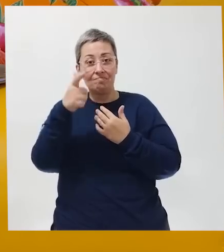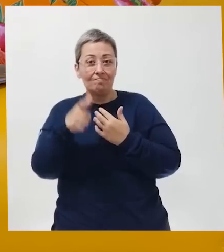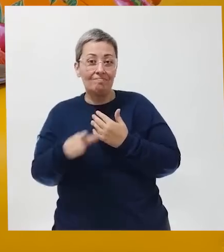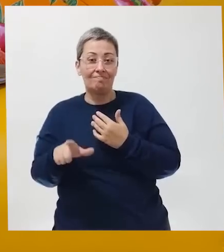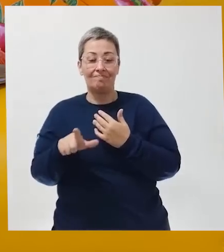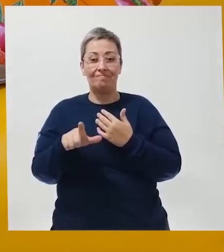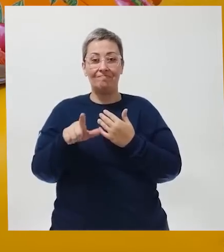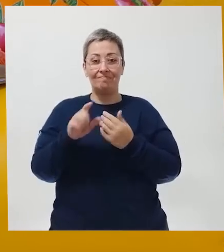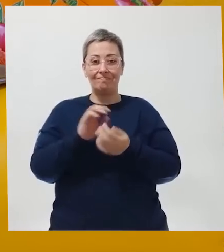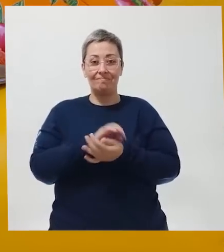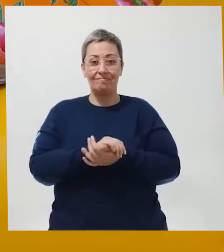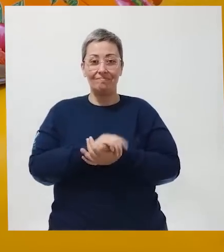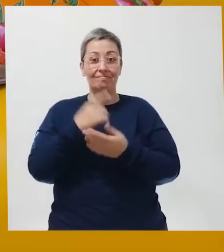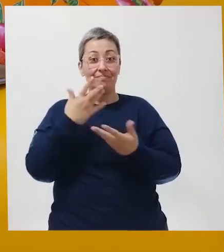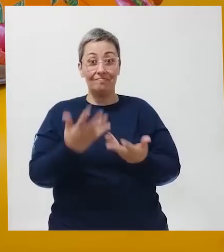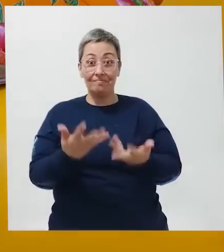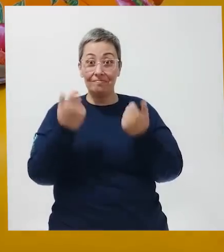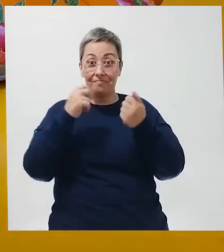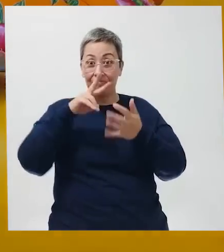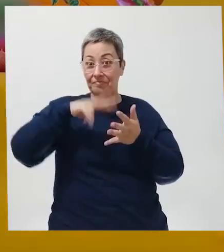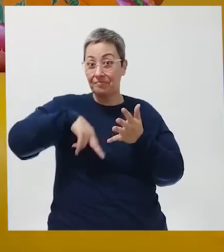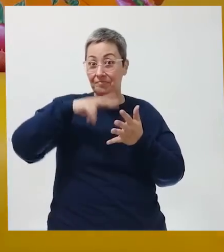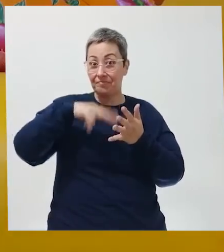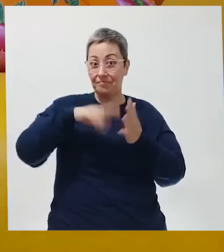mais uma vez pra gente.